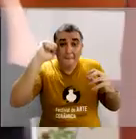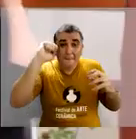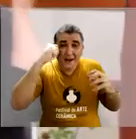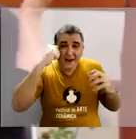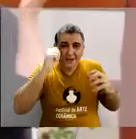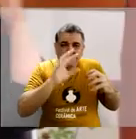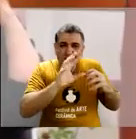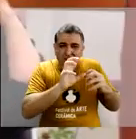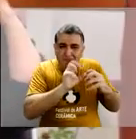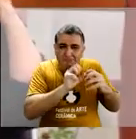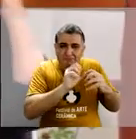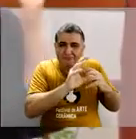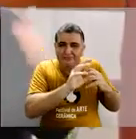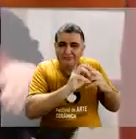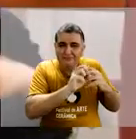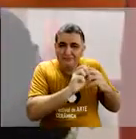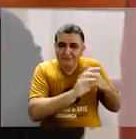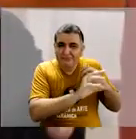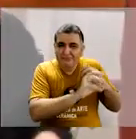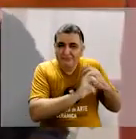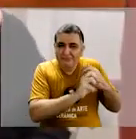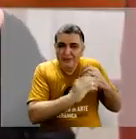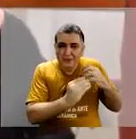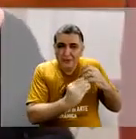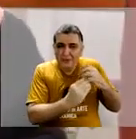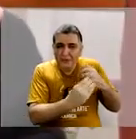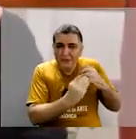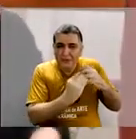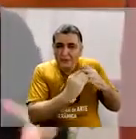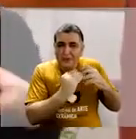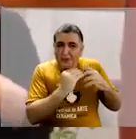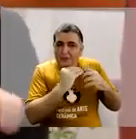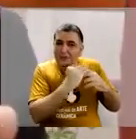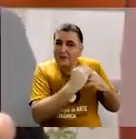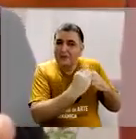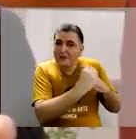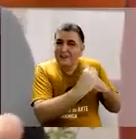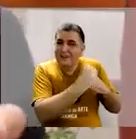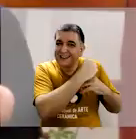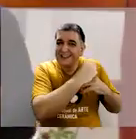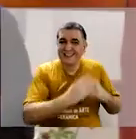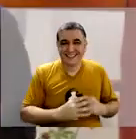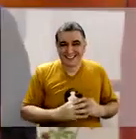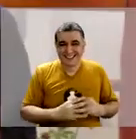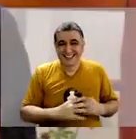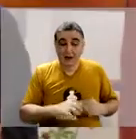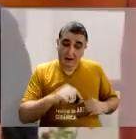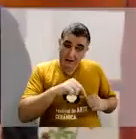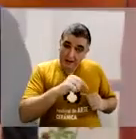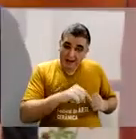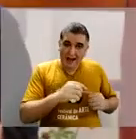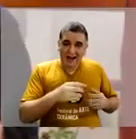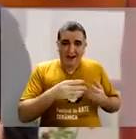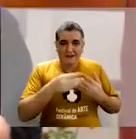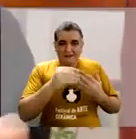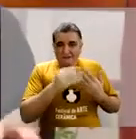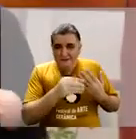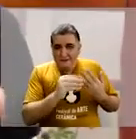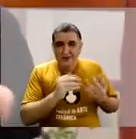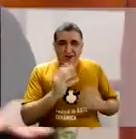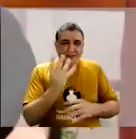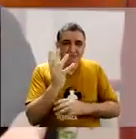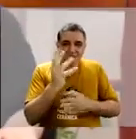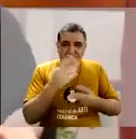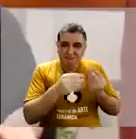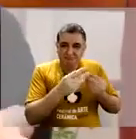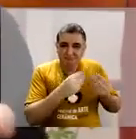celulose, pode ser papel, pode ser folhas secas, enfim, ele vai pegar fogo quando a gente coloca a peça incandescente. Mas